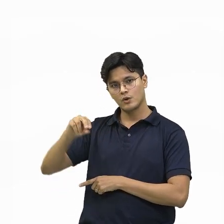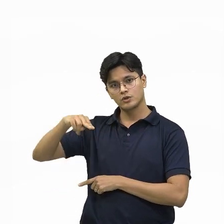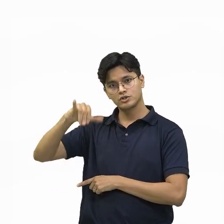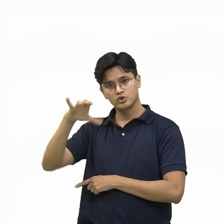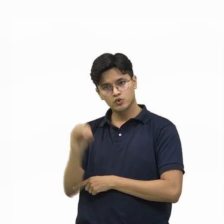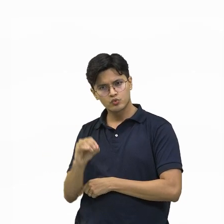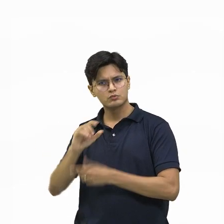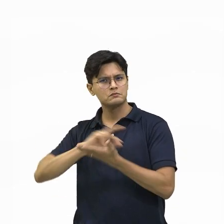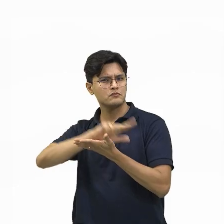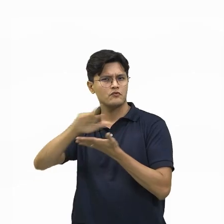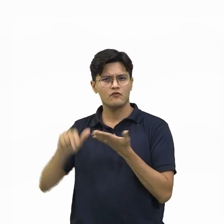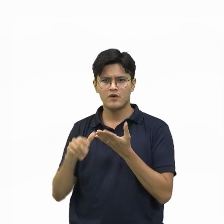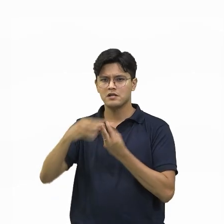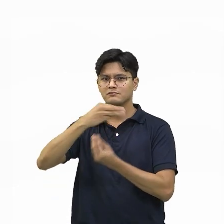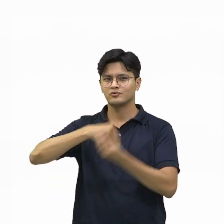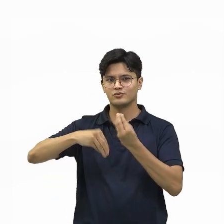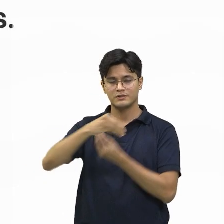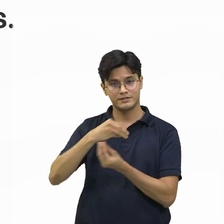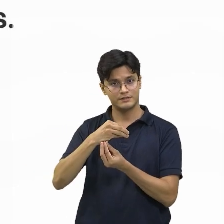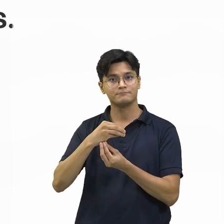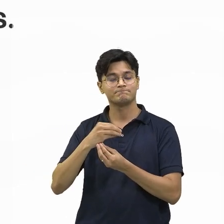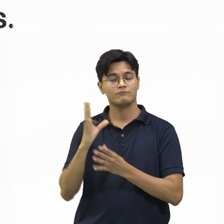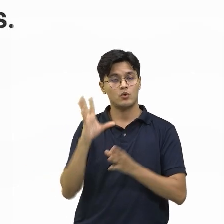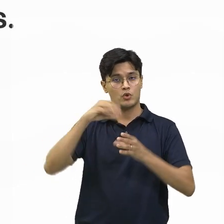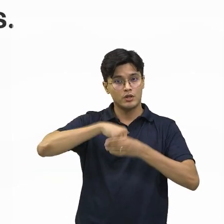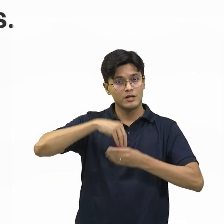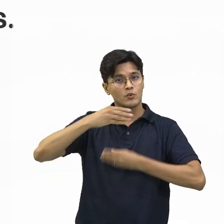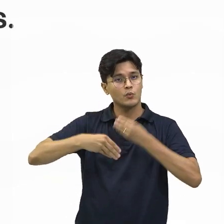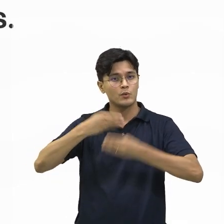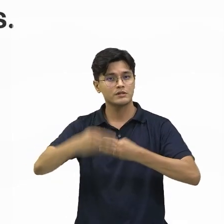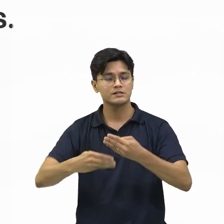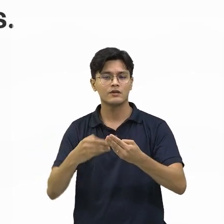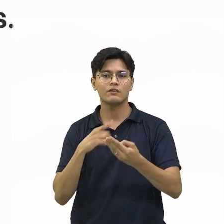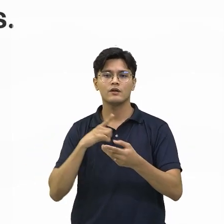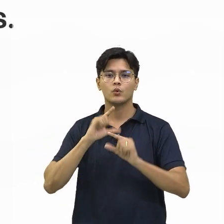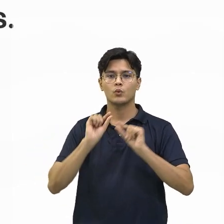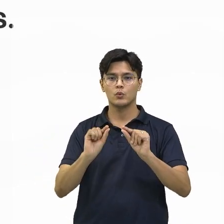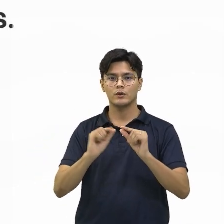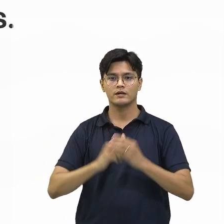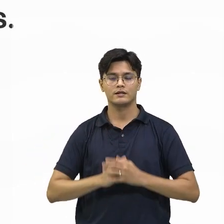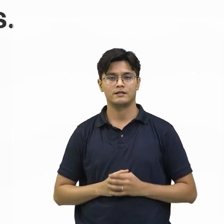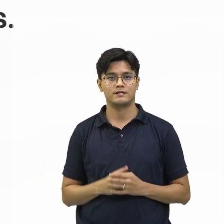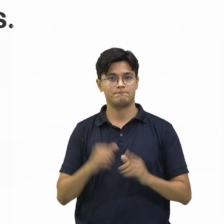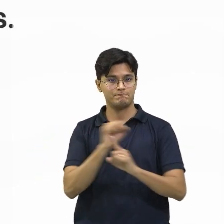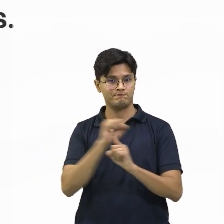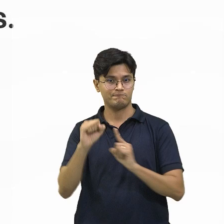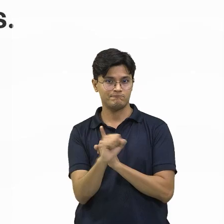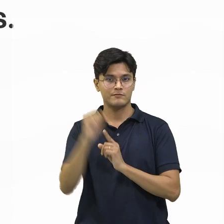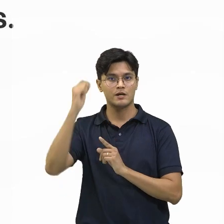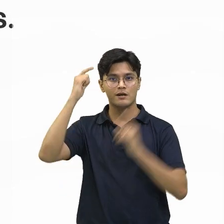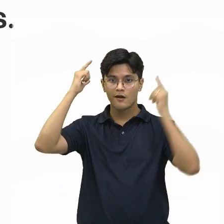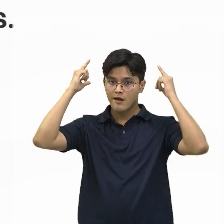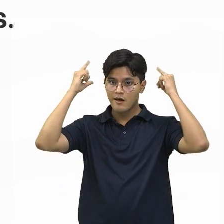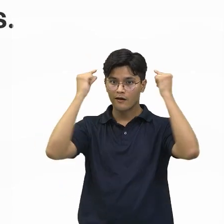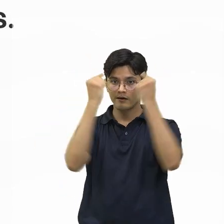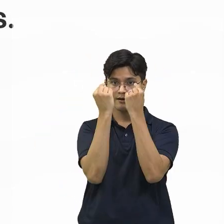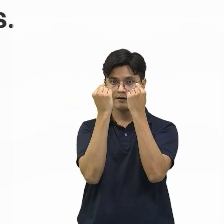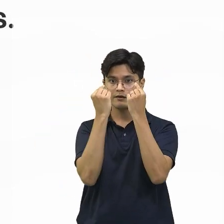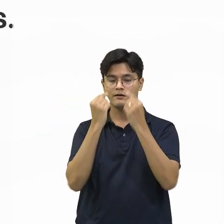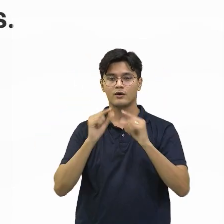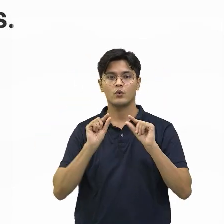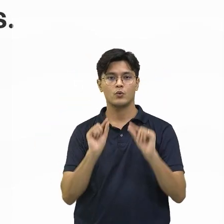dessa cultura. Dentro desse processo, você tem a sociedade grega apresentando